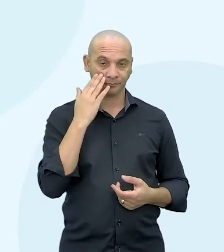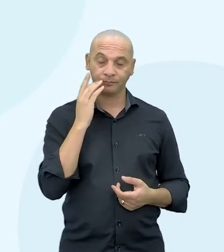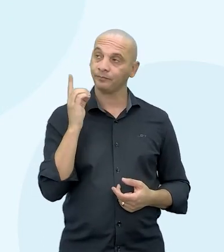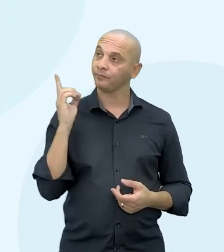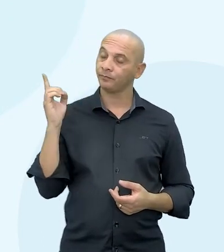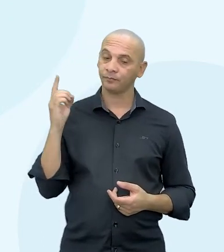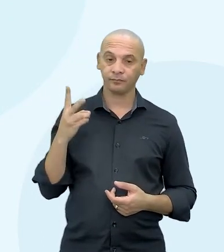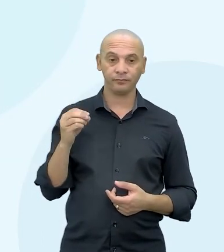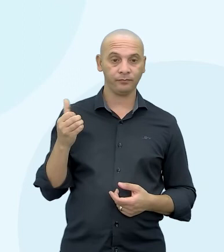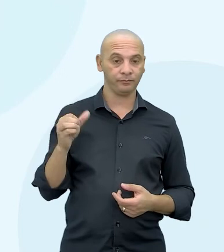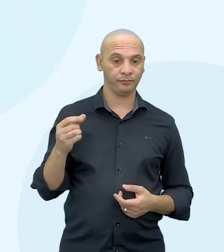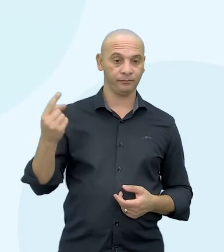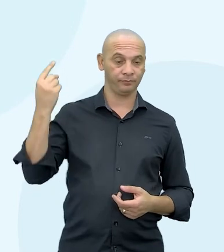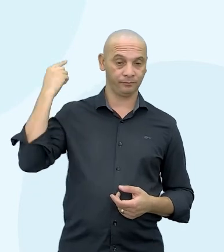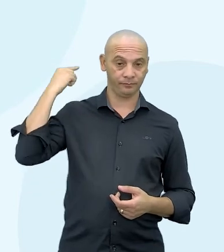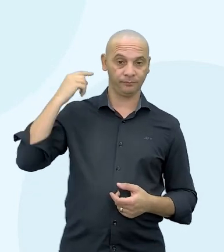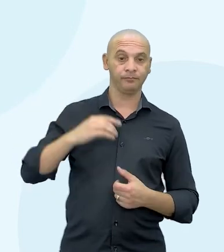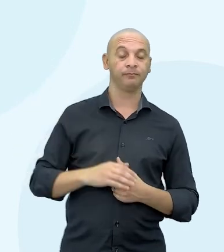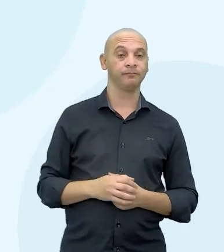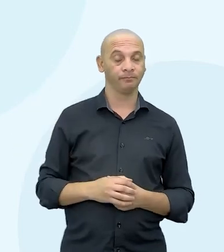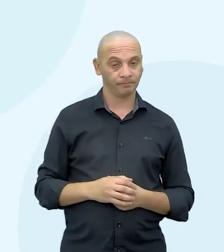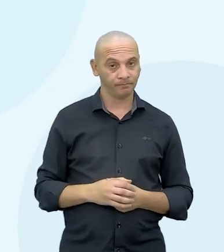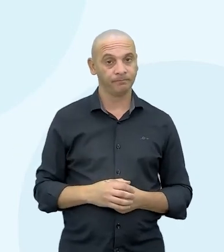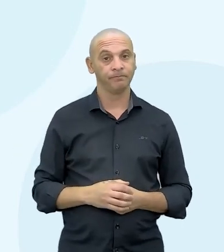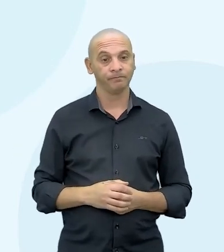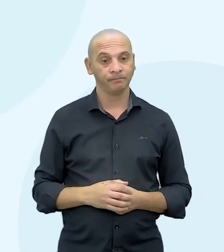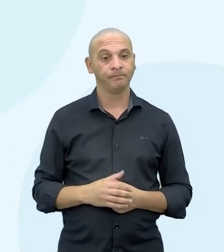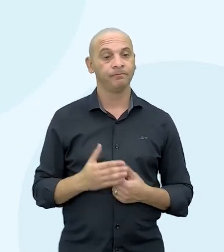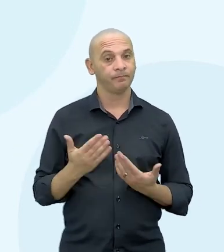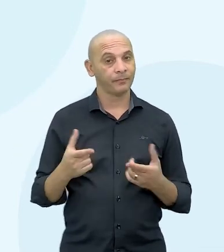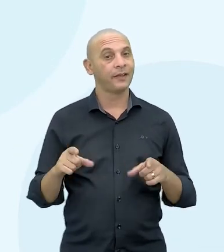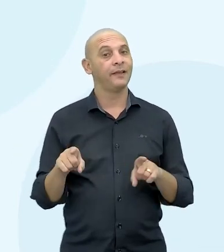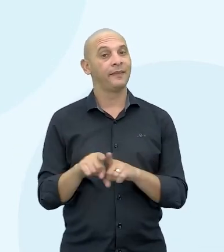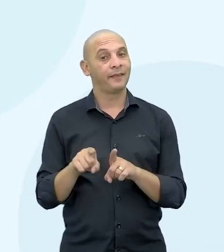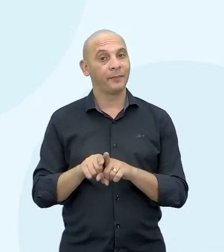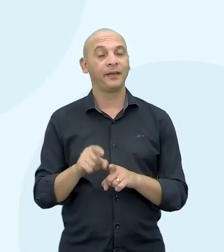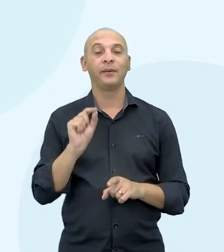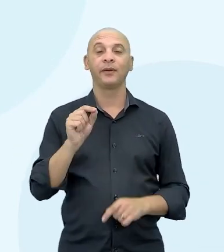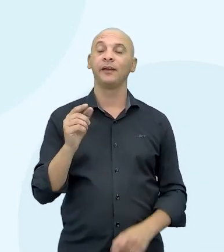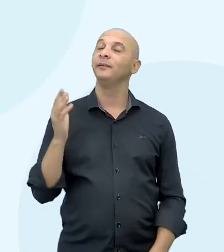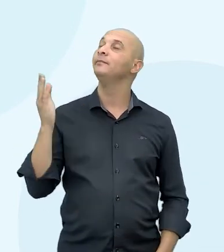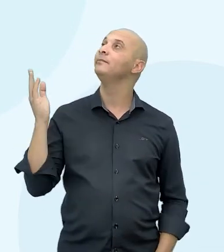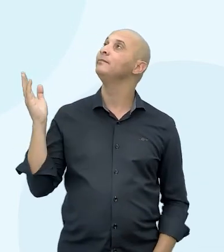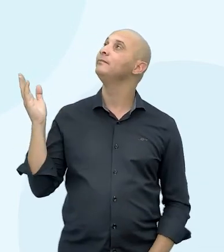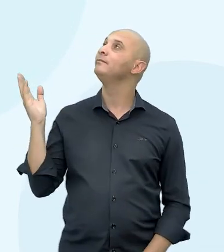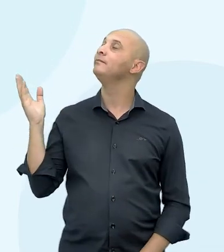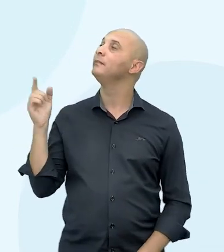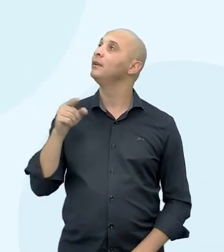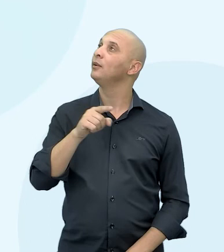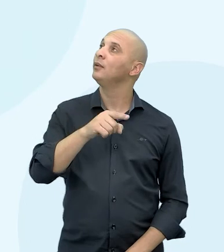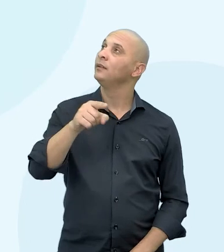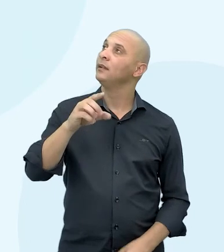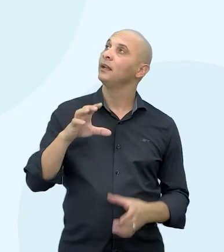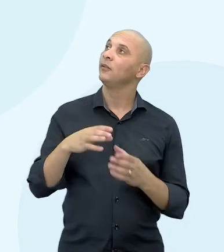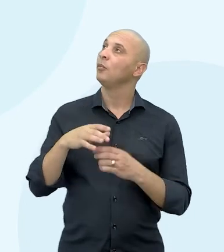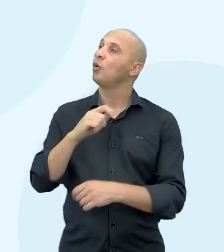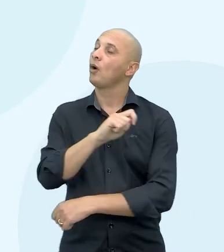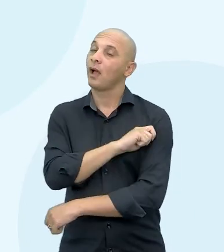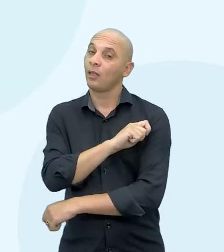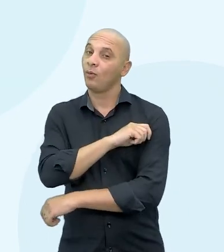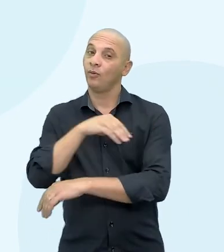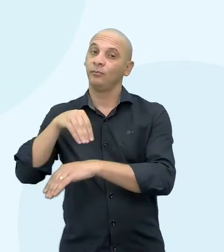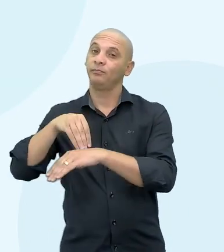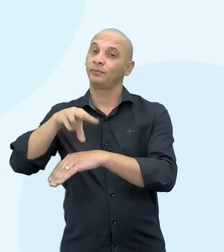em 2019. Como não poderia deixar de ser, né? Fica também o roteiro do estudante, uma sugestão